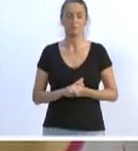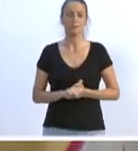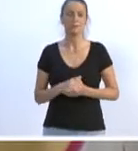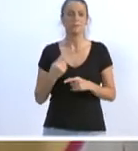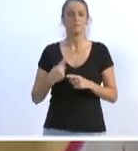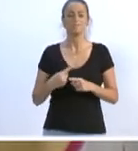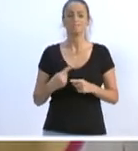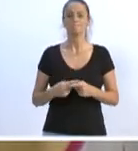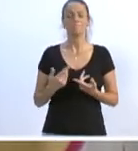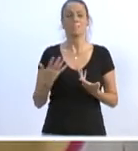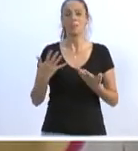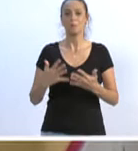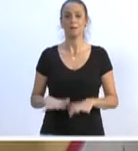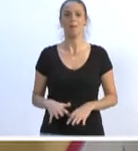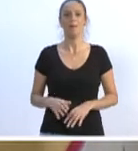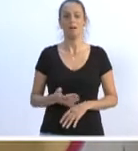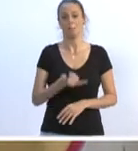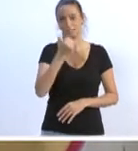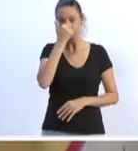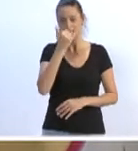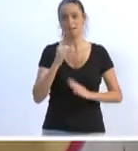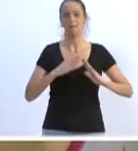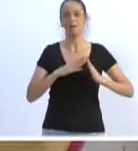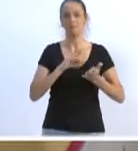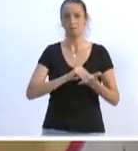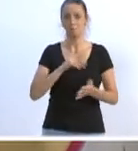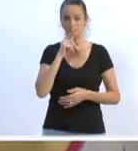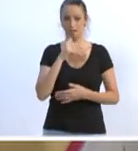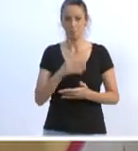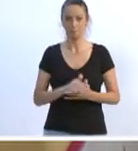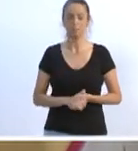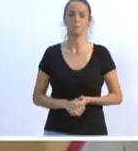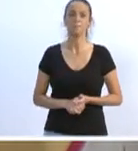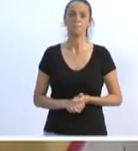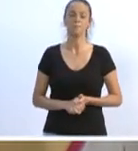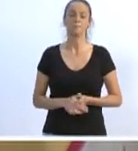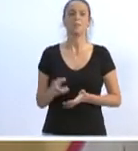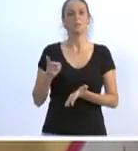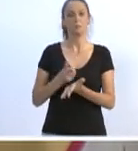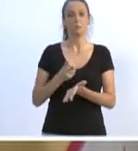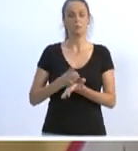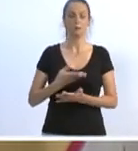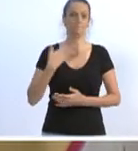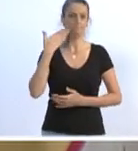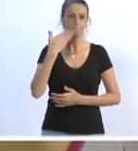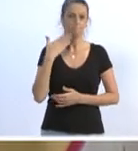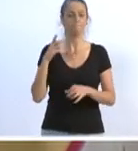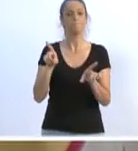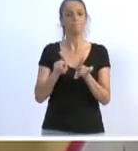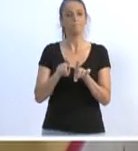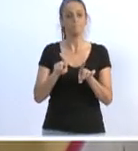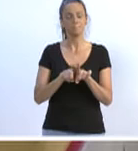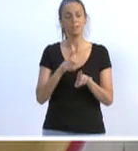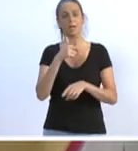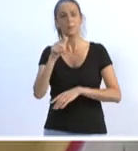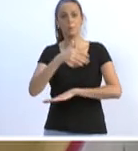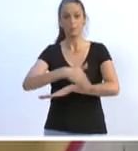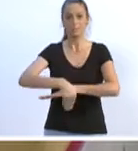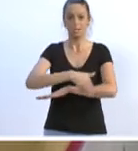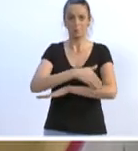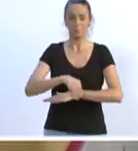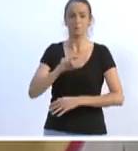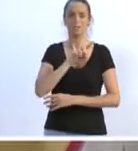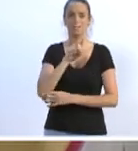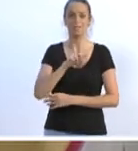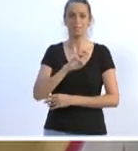impacto da falta de abastecimento dando continuidade ao meu pronunciamento gostaria dizer então que lá na rua nova zelândia